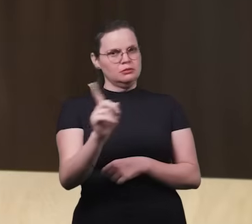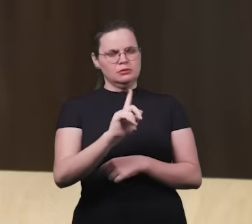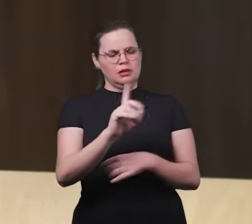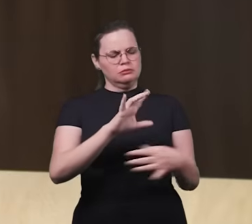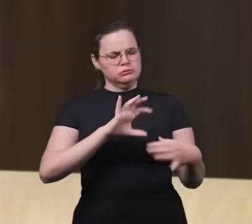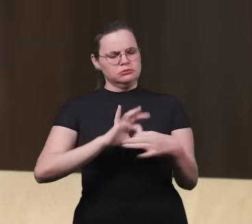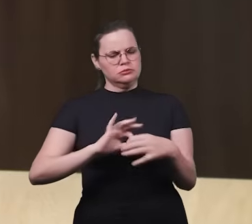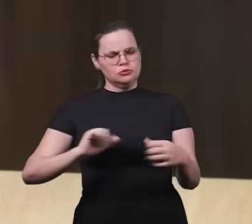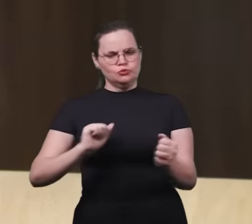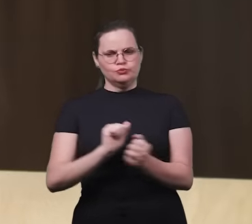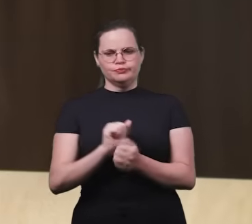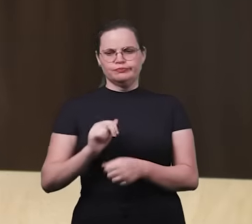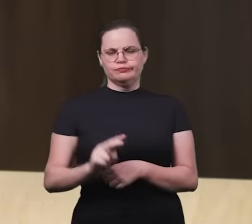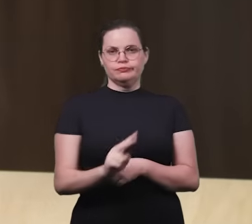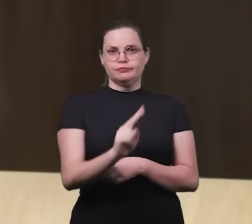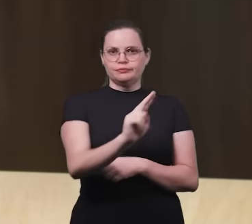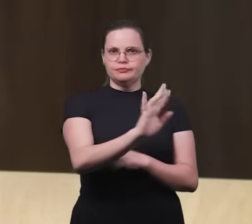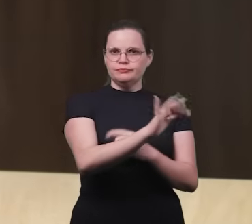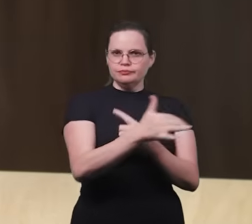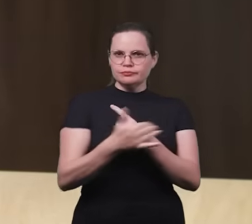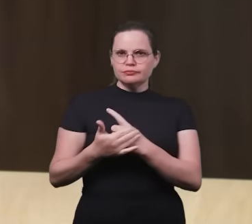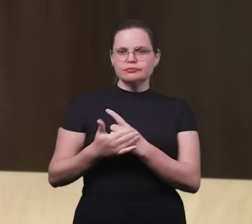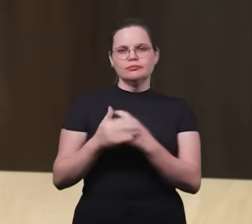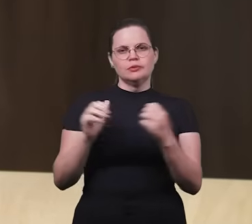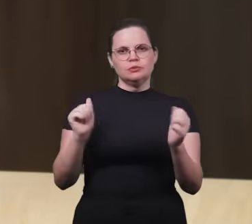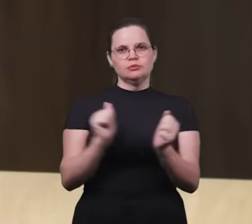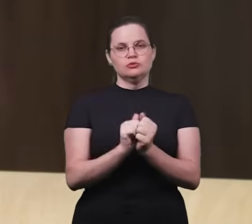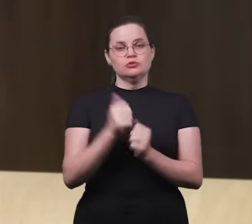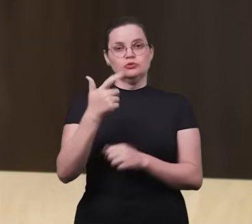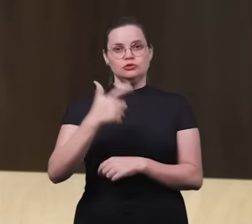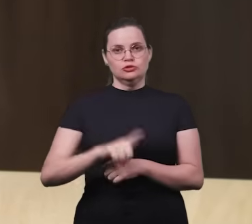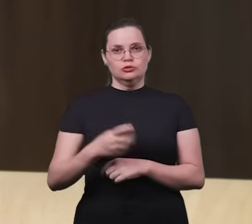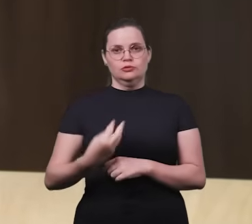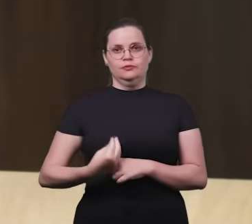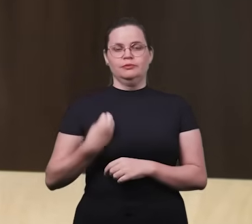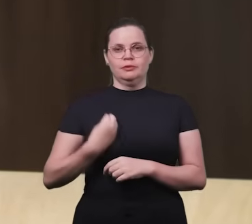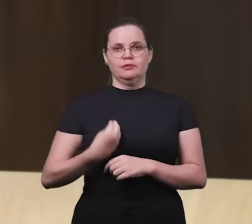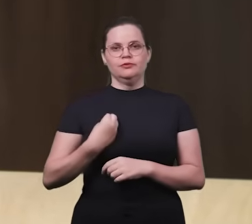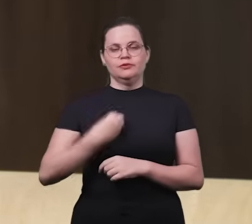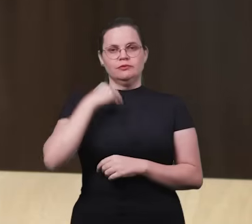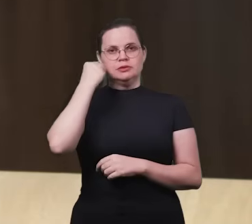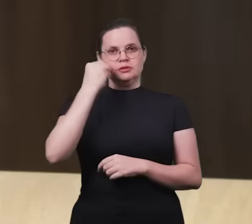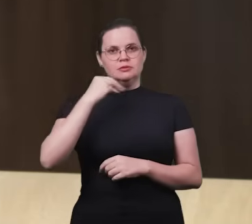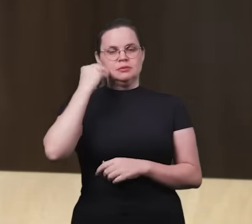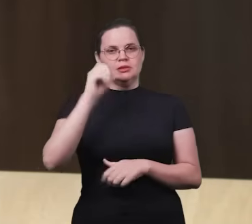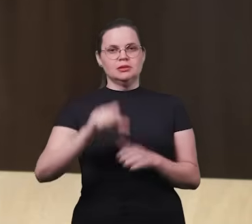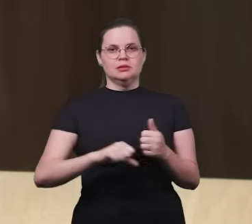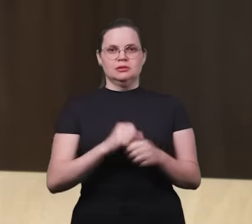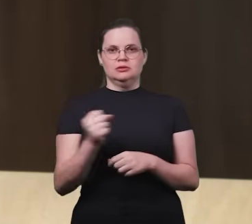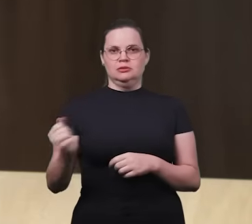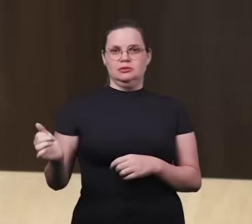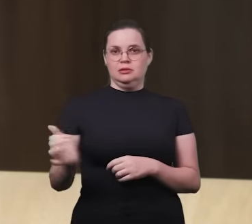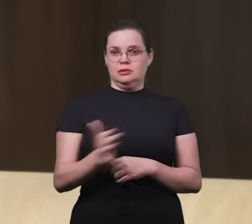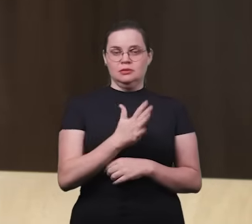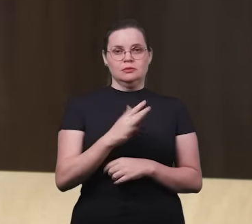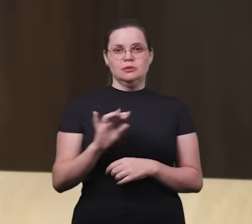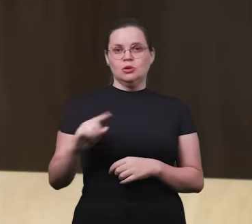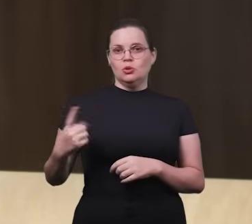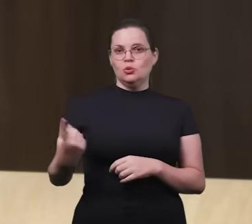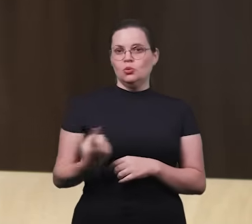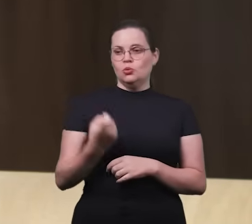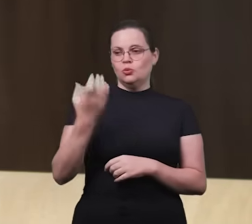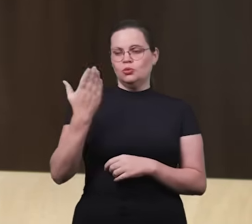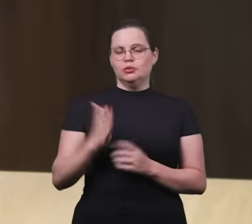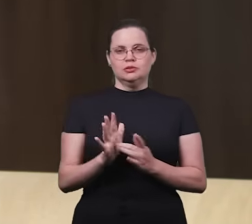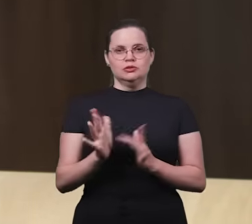sempre trouxe Pedro para que ele mais uma vez pudesse passar por essa transformação que somente